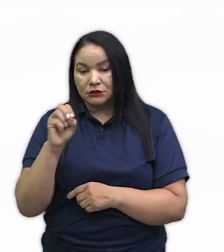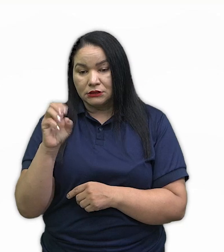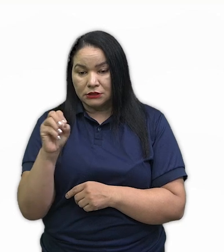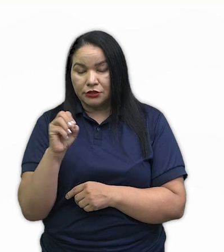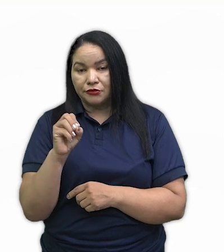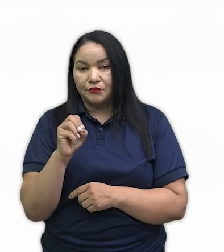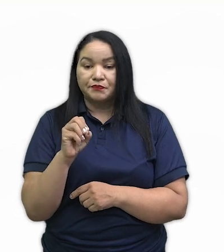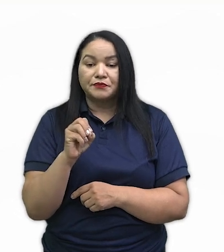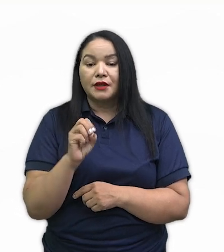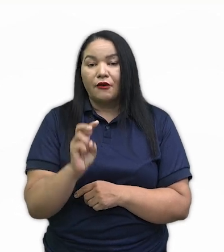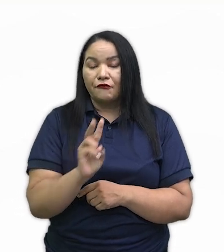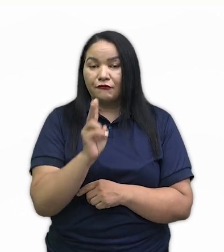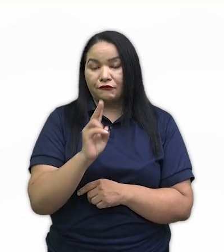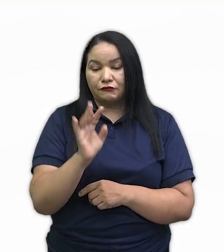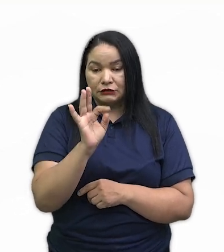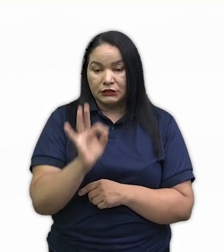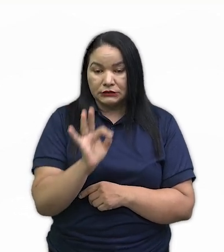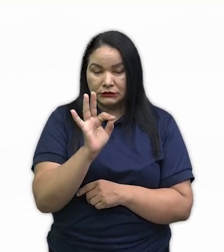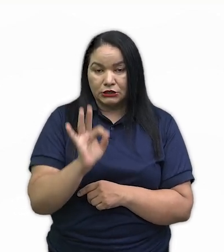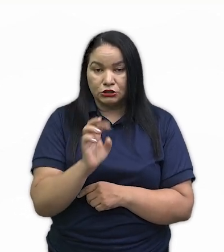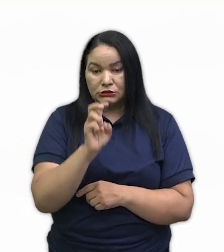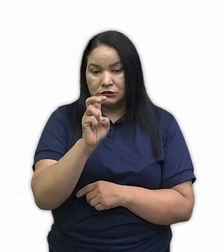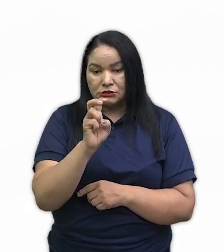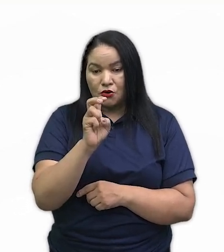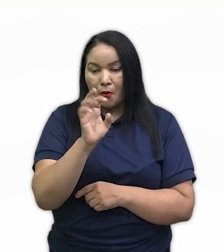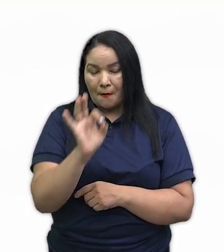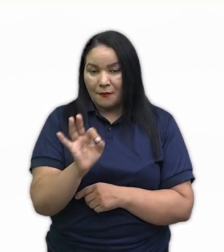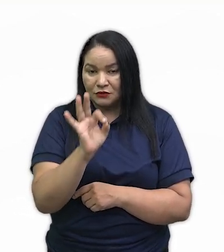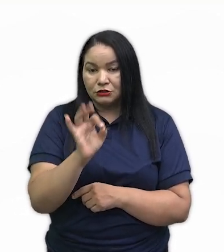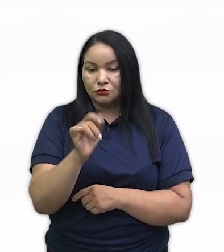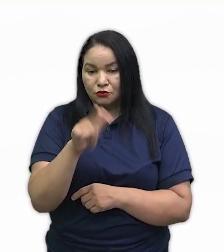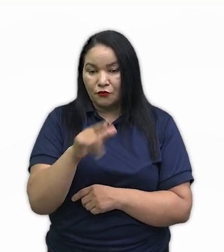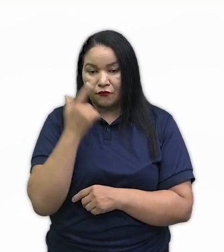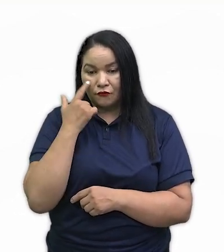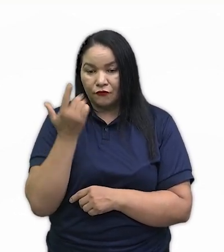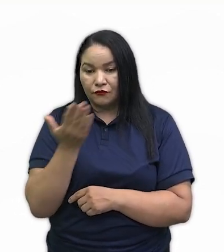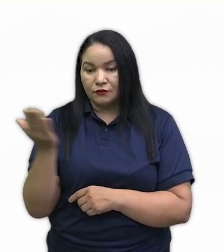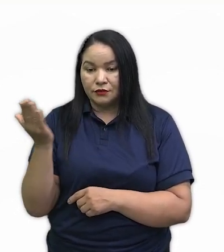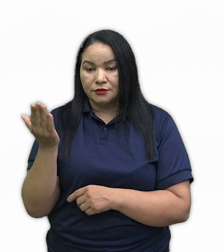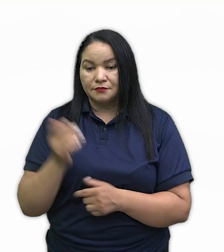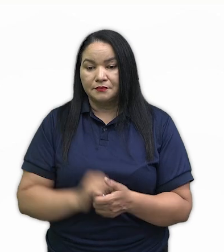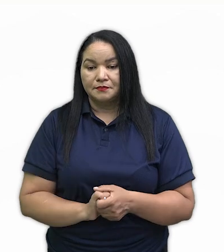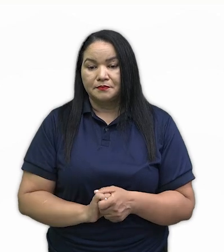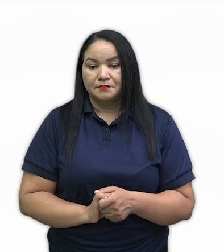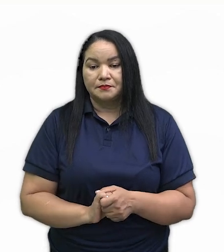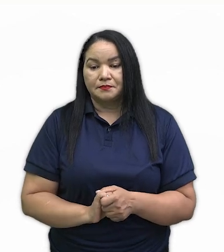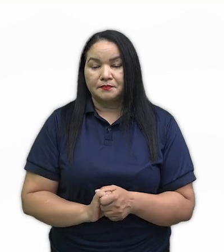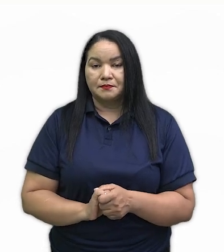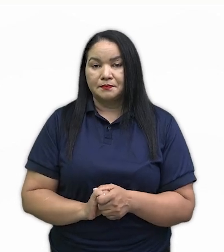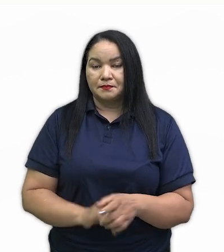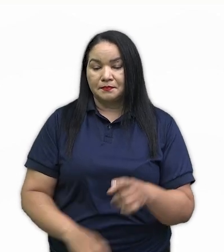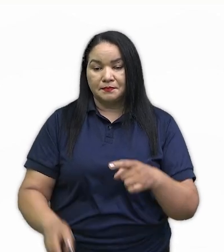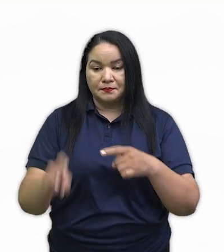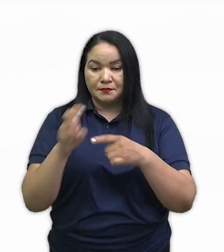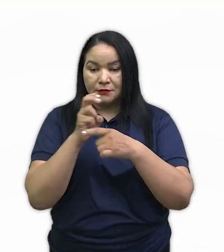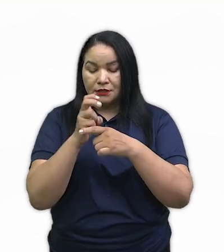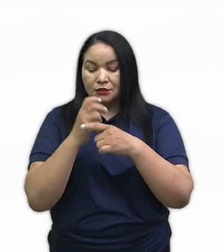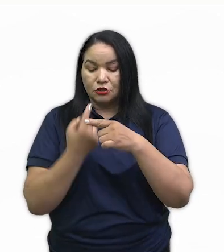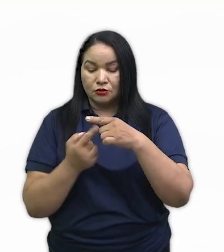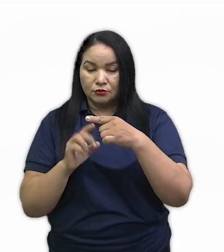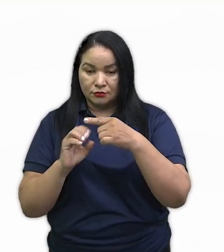a 5%, não é isso? Então, de novo, ó, fica melhor você escrever 5 sobre